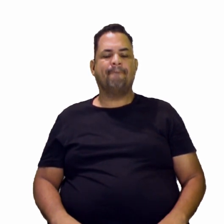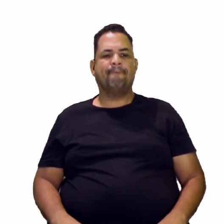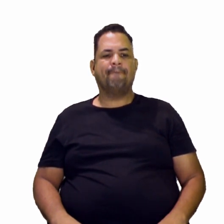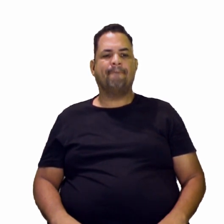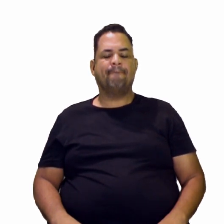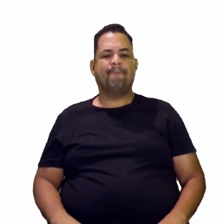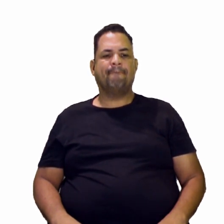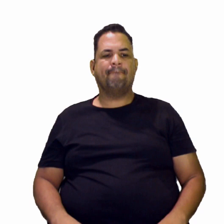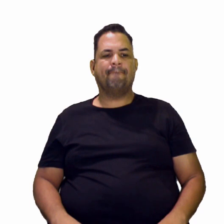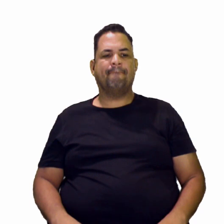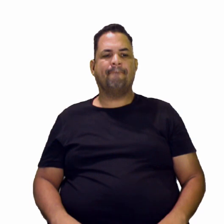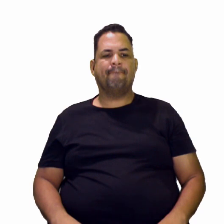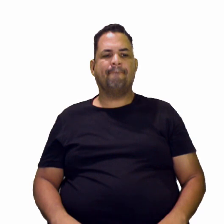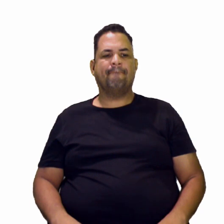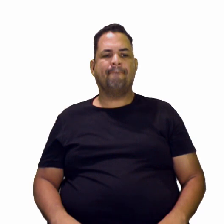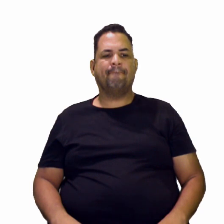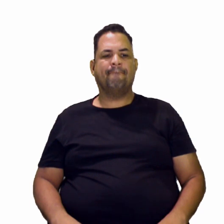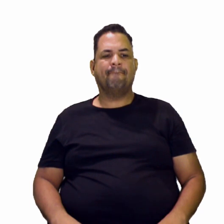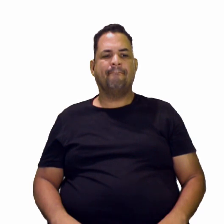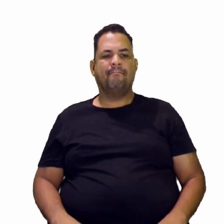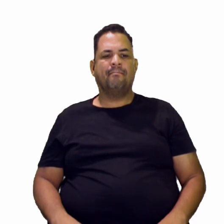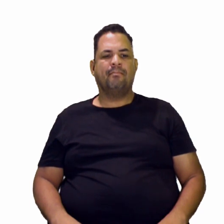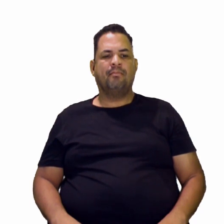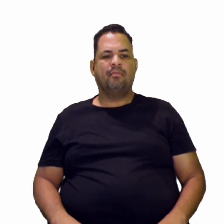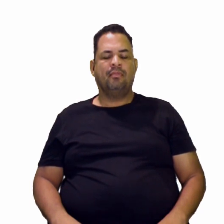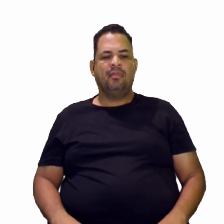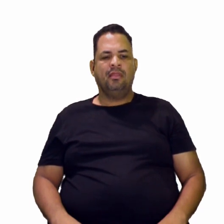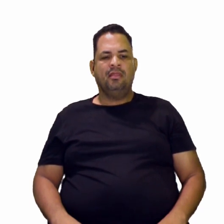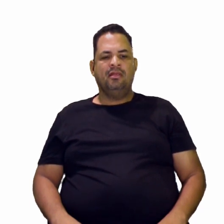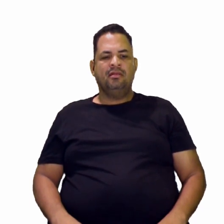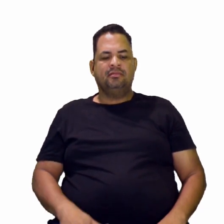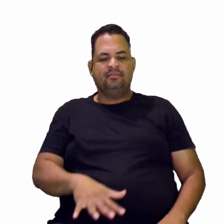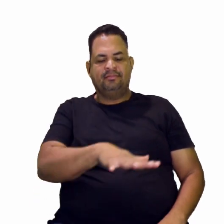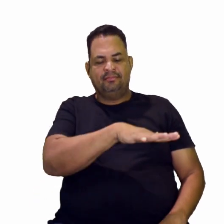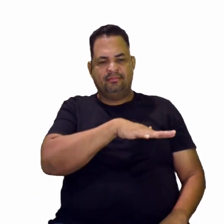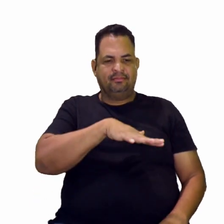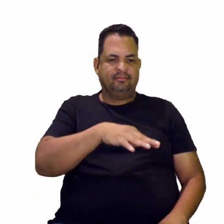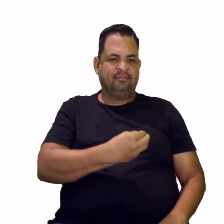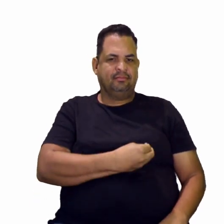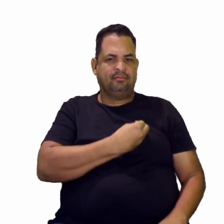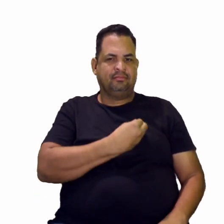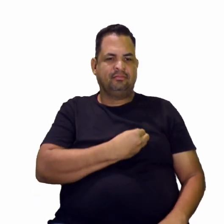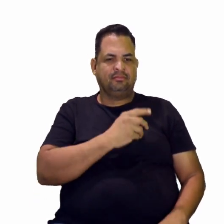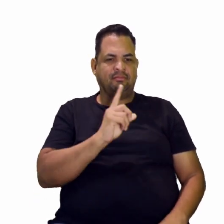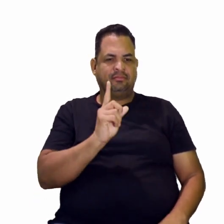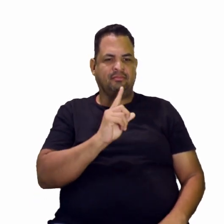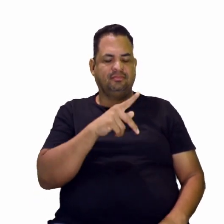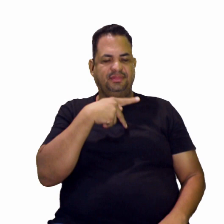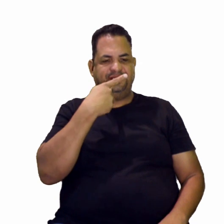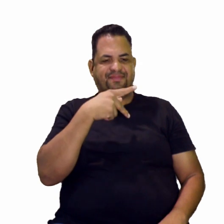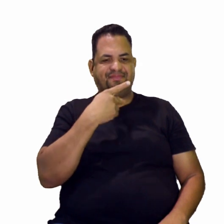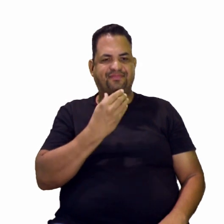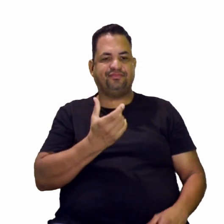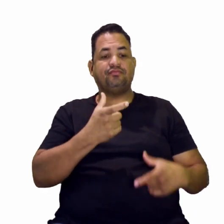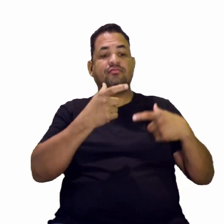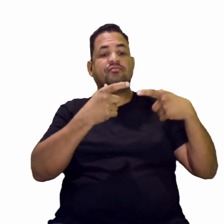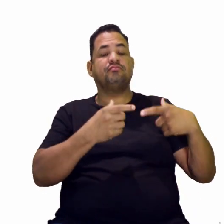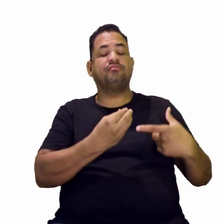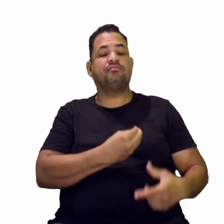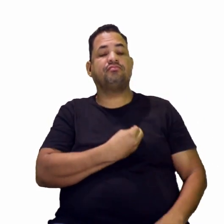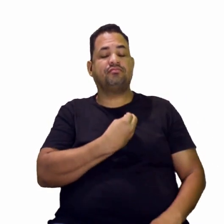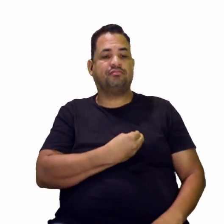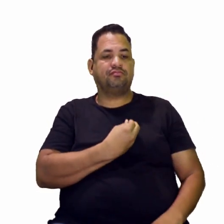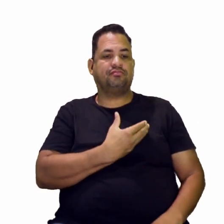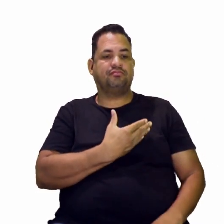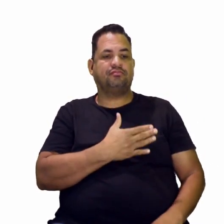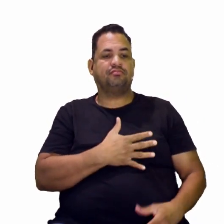questão. Vamos agora de baixo para cima. O hábitat, aqui não fala onde ele mora, aqui está